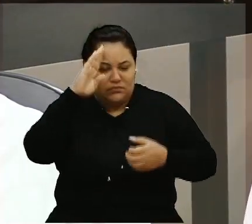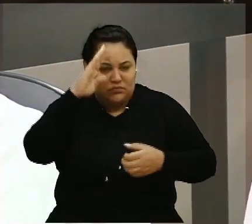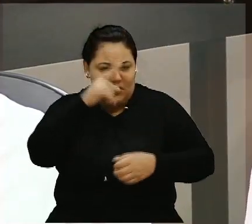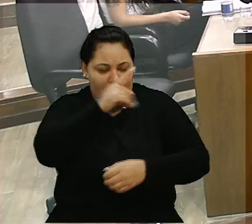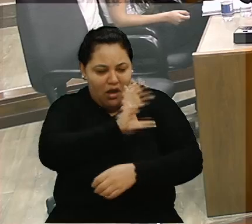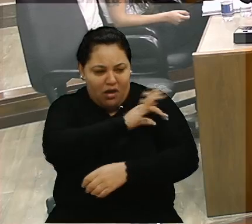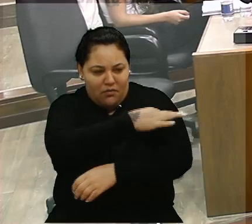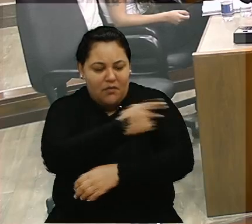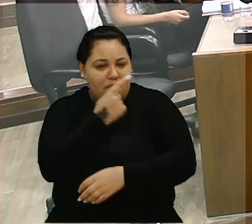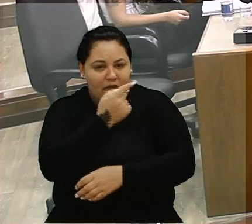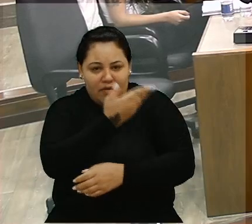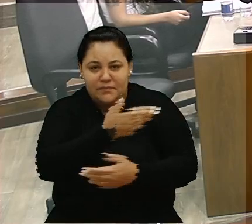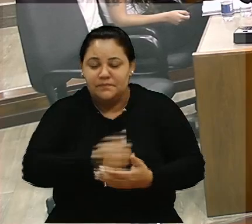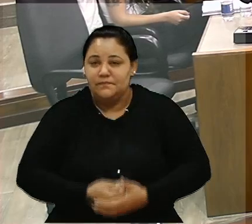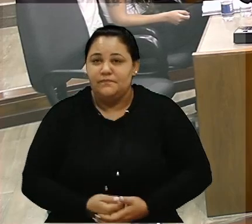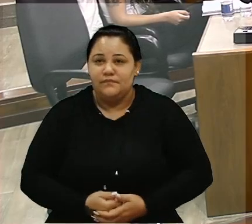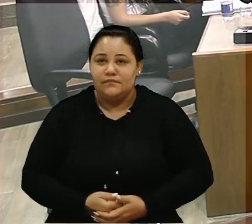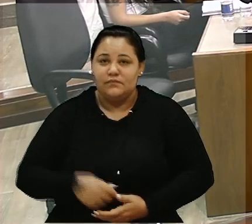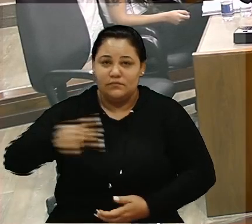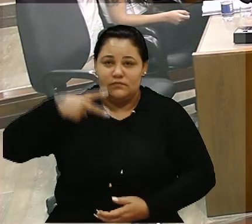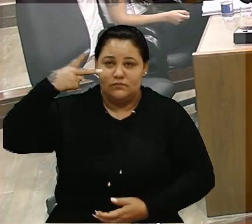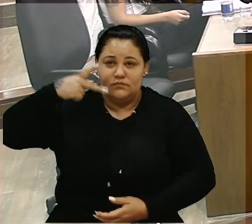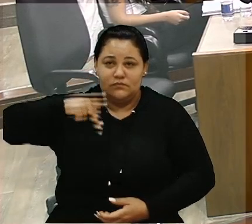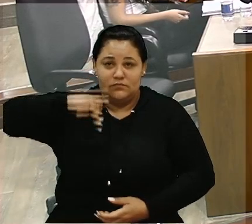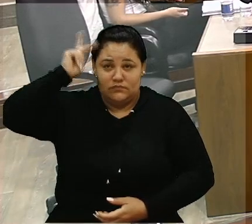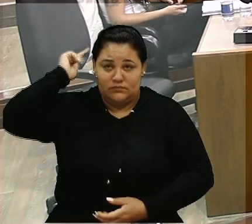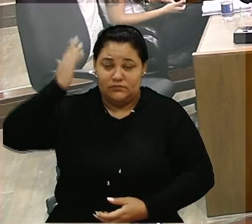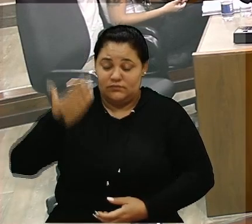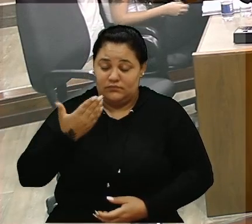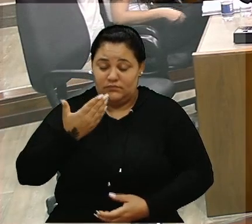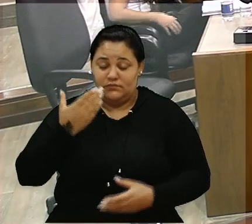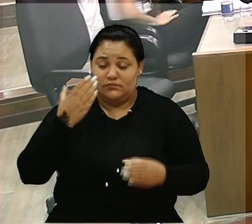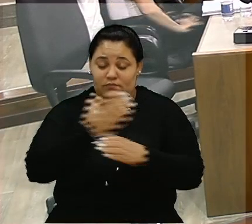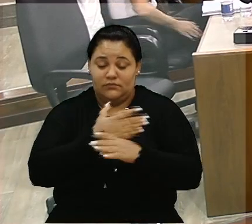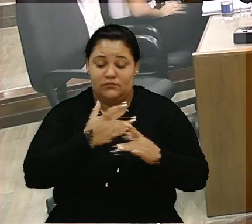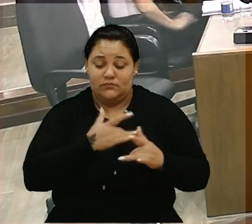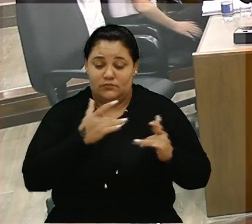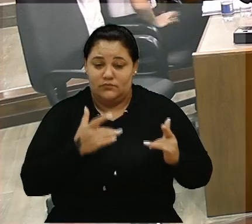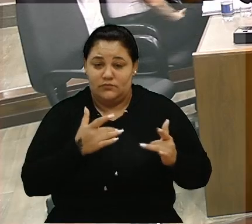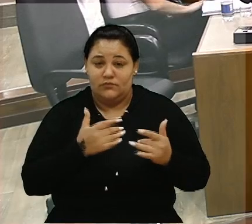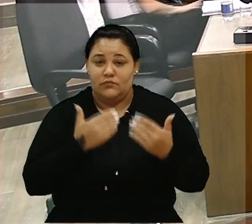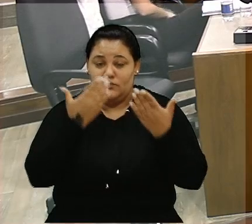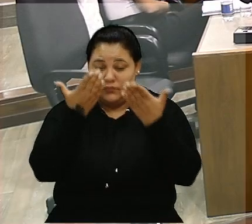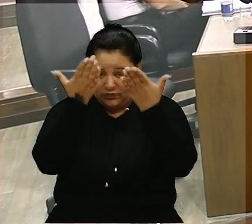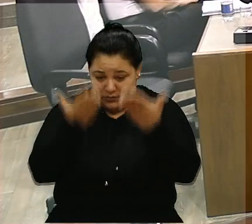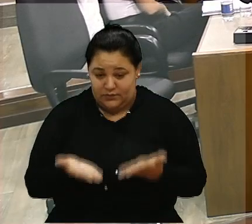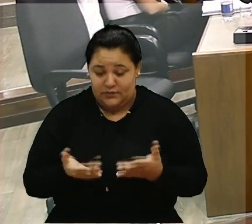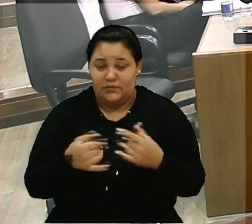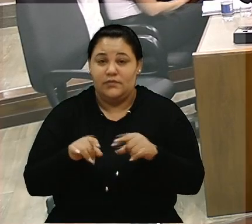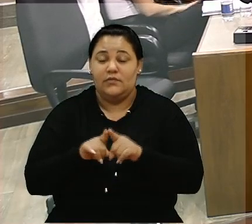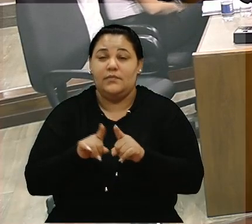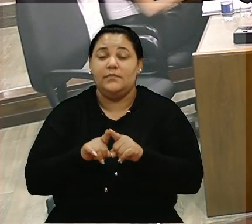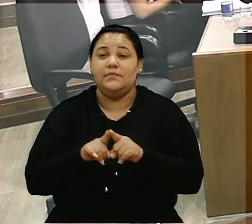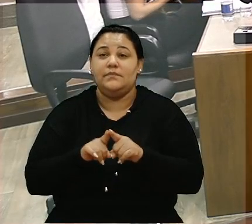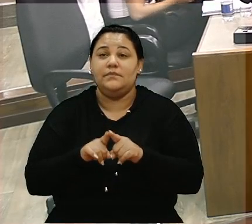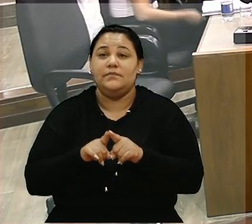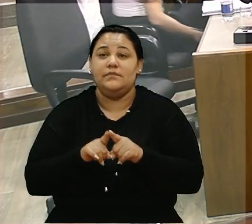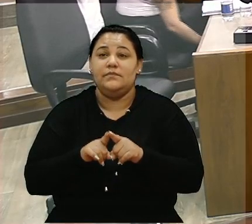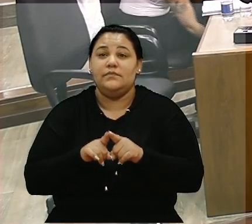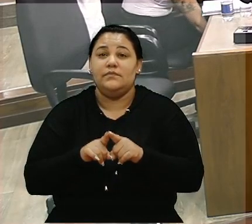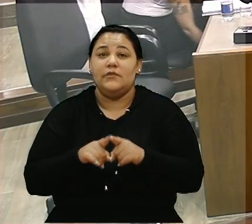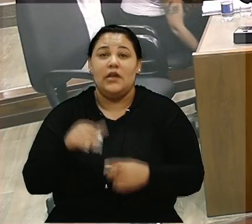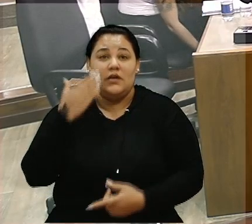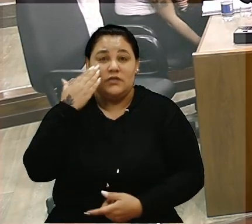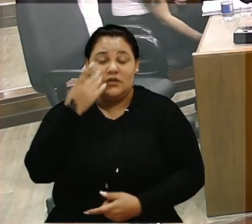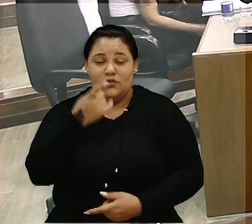contigo. Vereador Iago Morandi, a minha total solidariedade para com o senhor. Então, eu sei que o senhor é